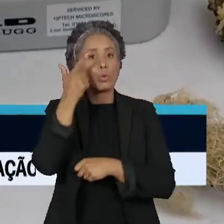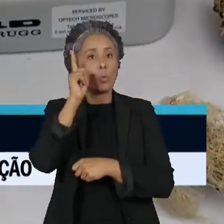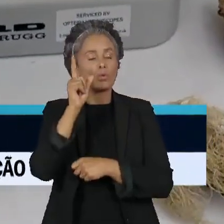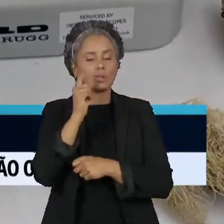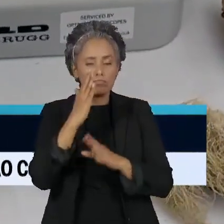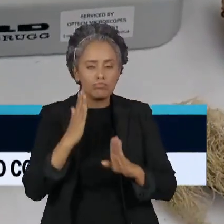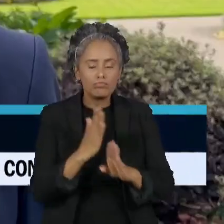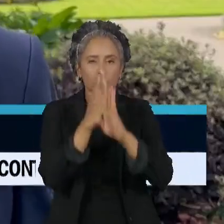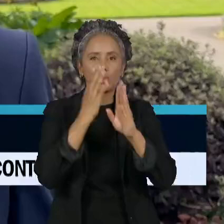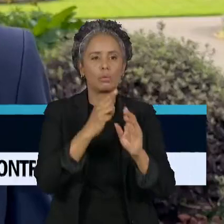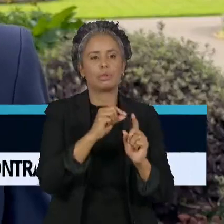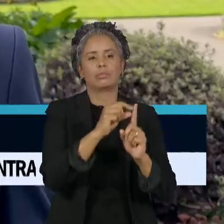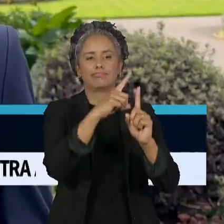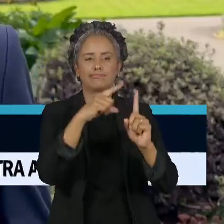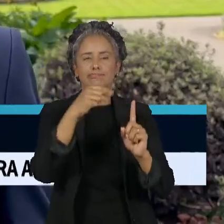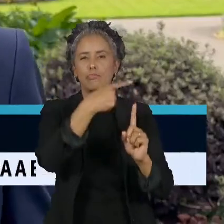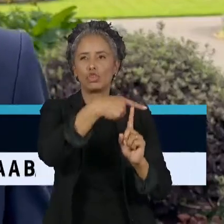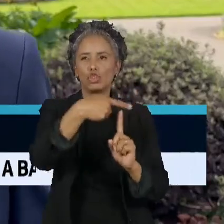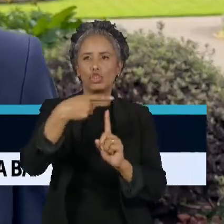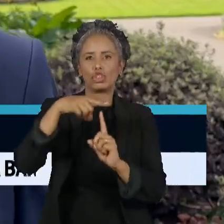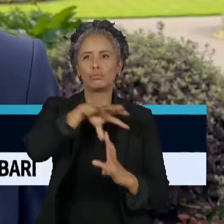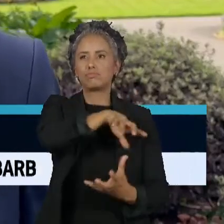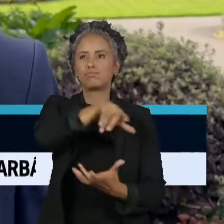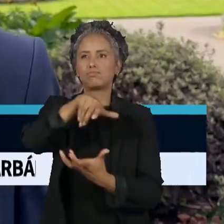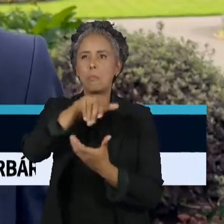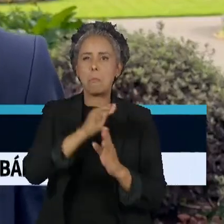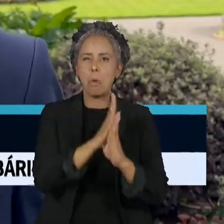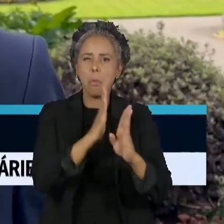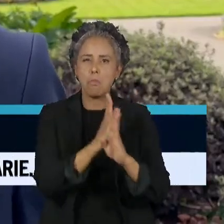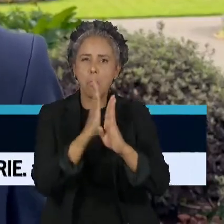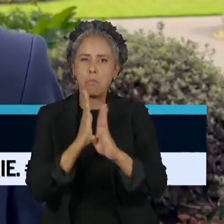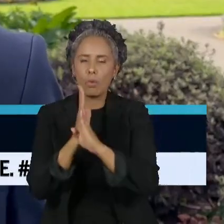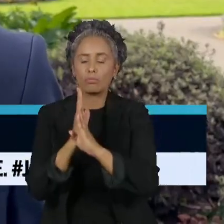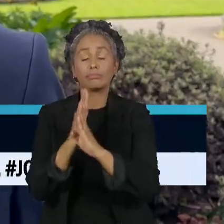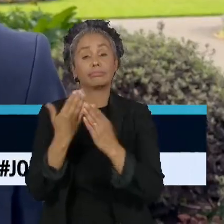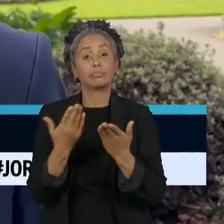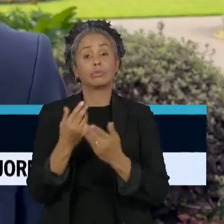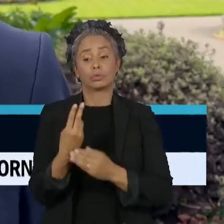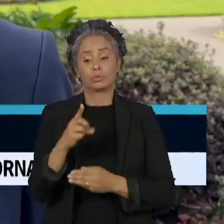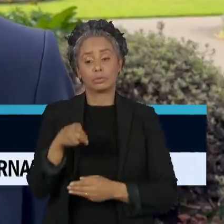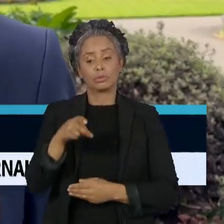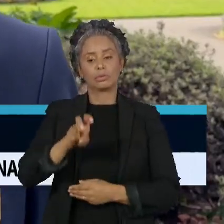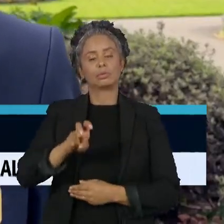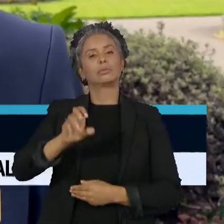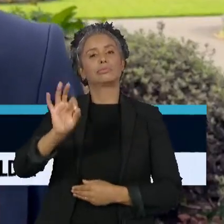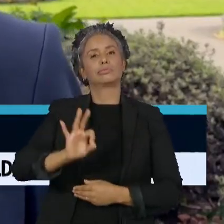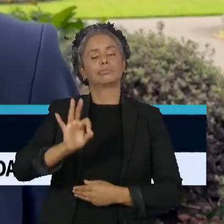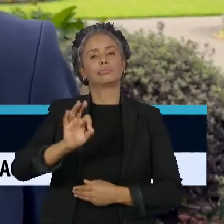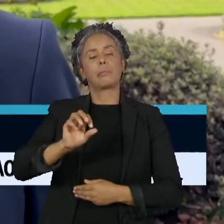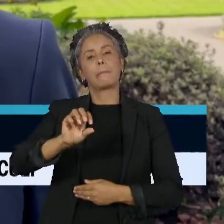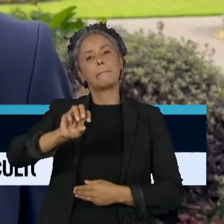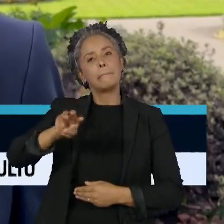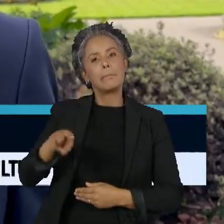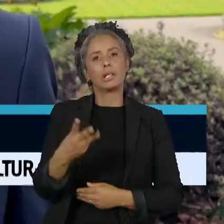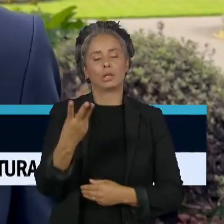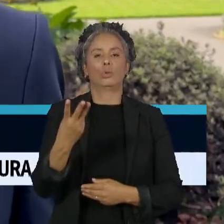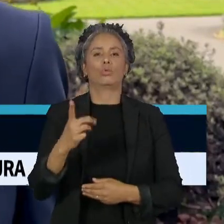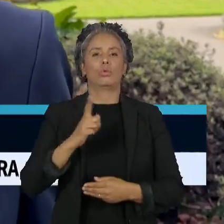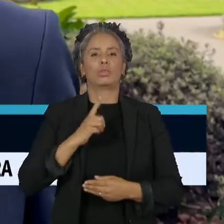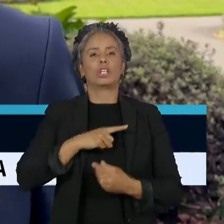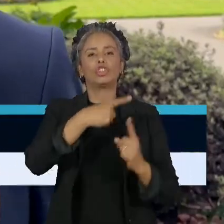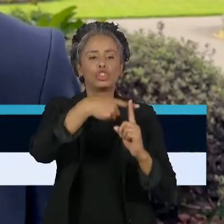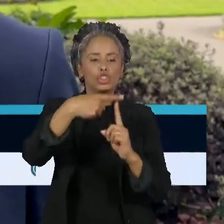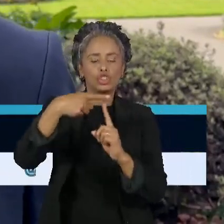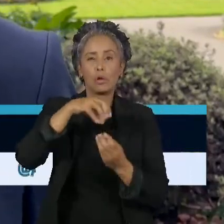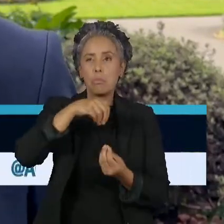todo o planeta. A estimativa de que existem 2,5 milhões de espécies de fungos e a gente